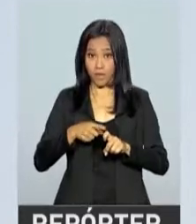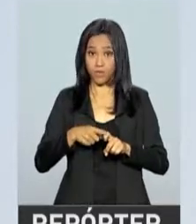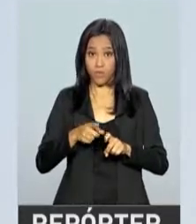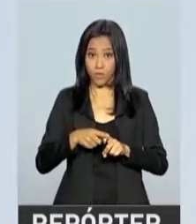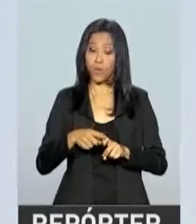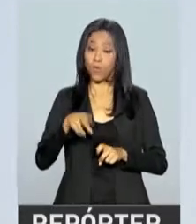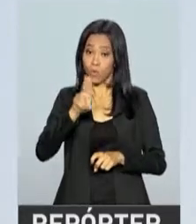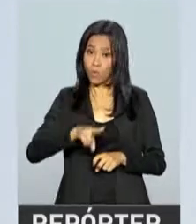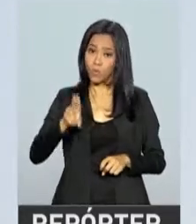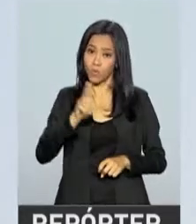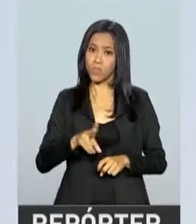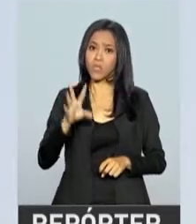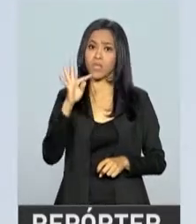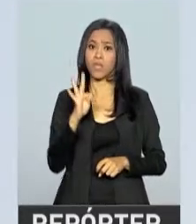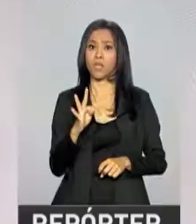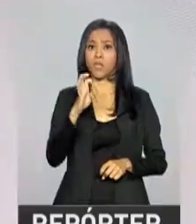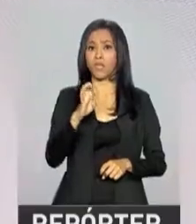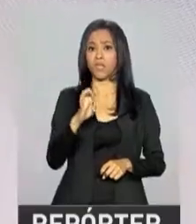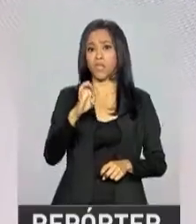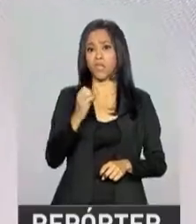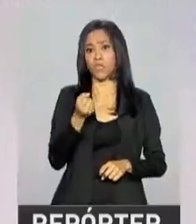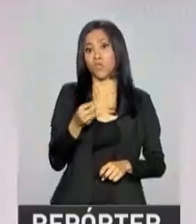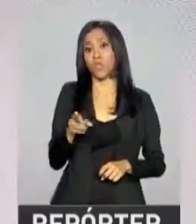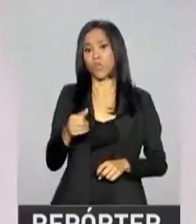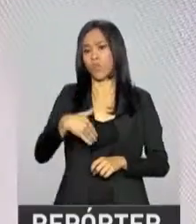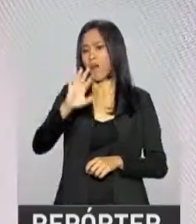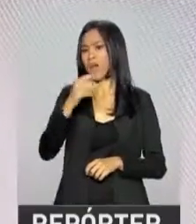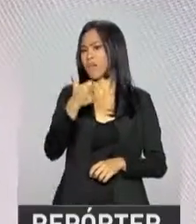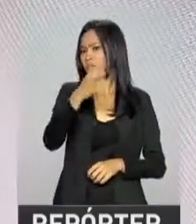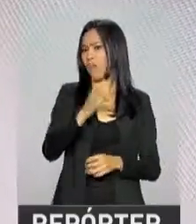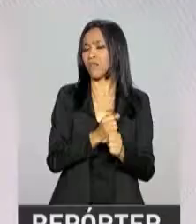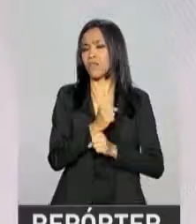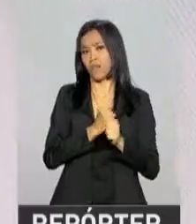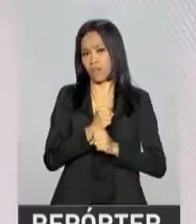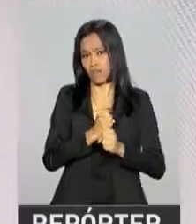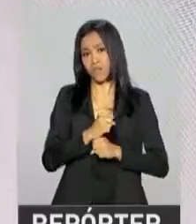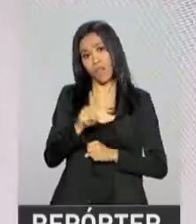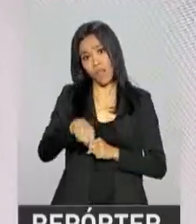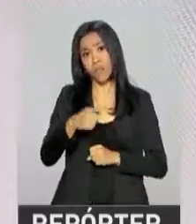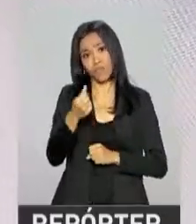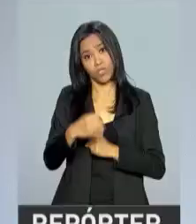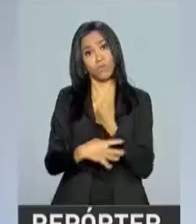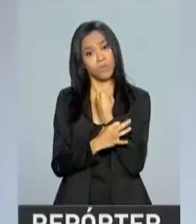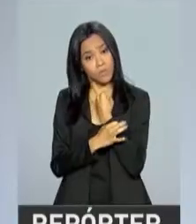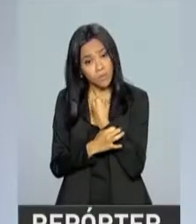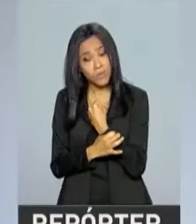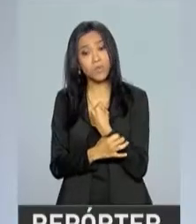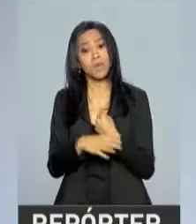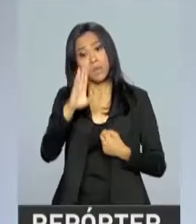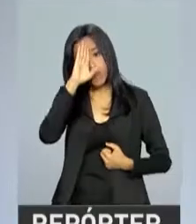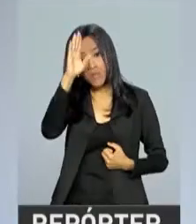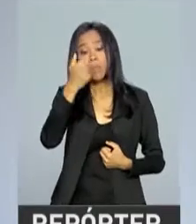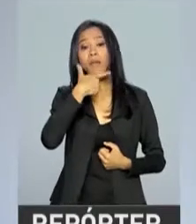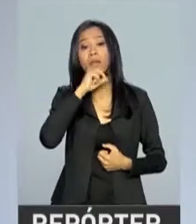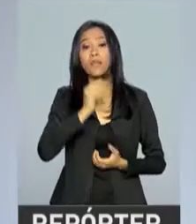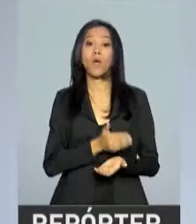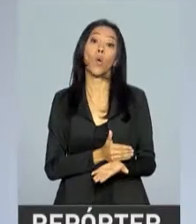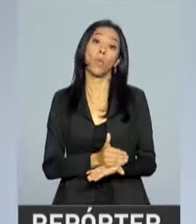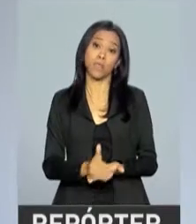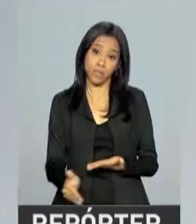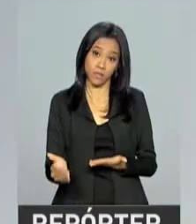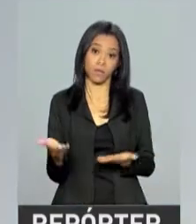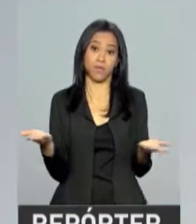direto há mais de dez anos para ele esse é um tipo de aplicação segura principalmente para quem está começando a